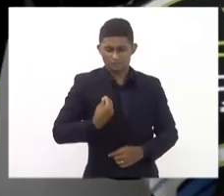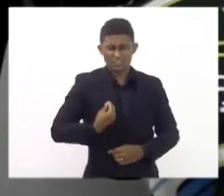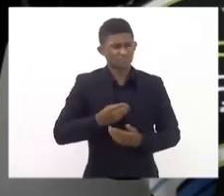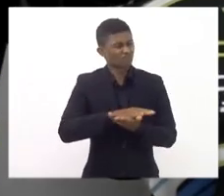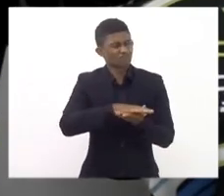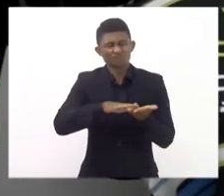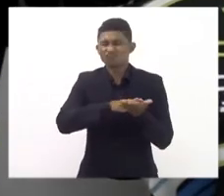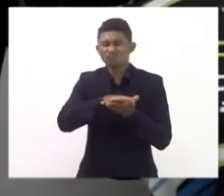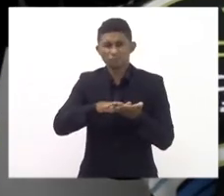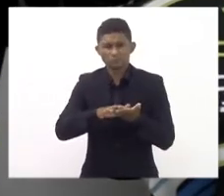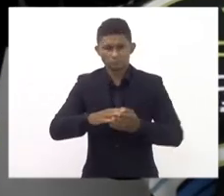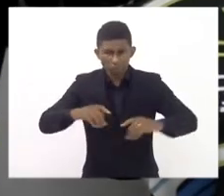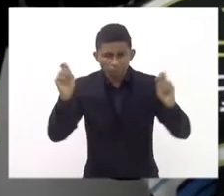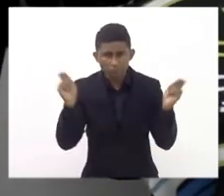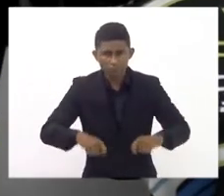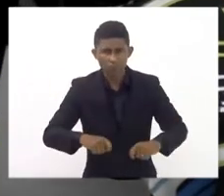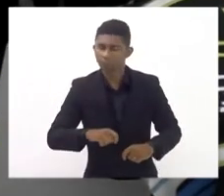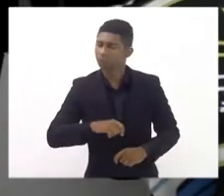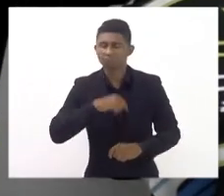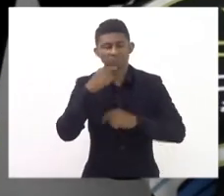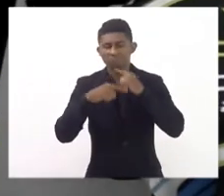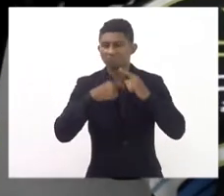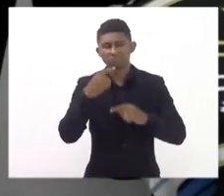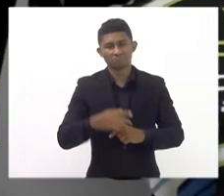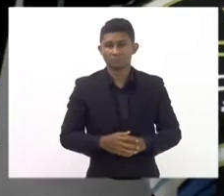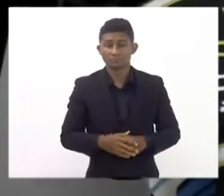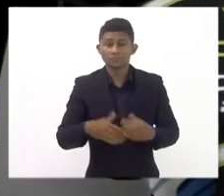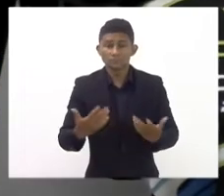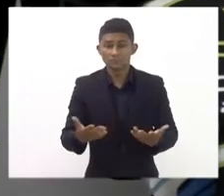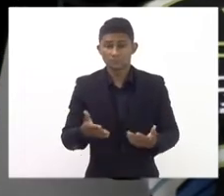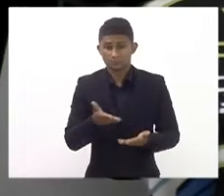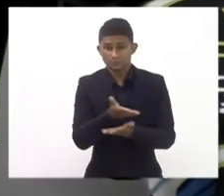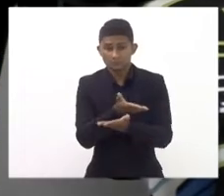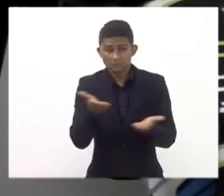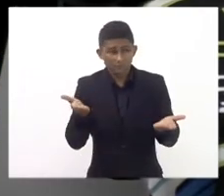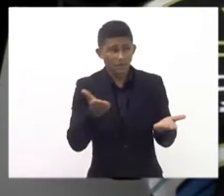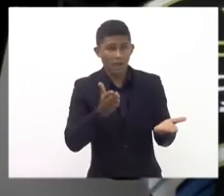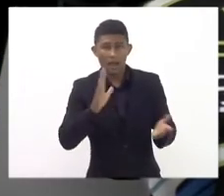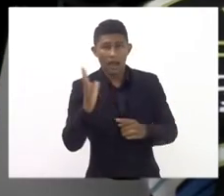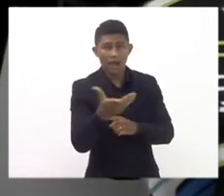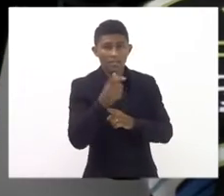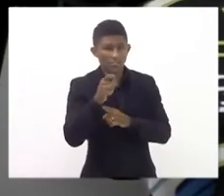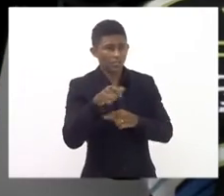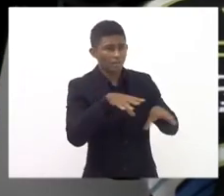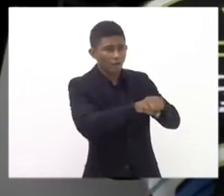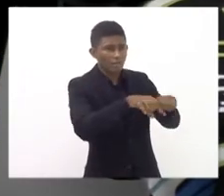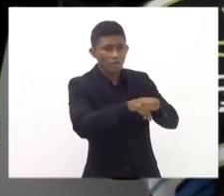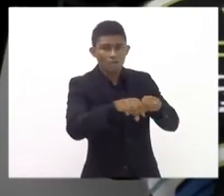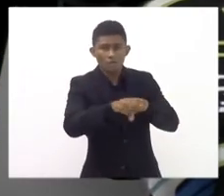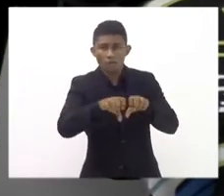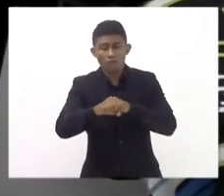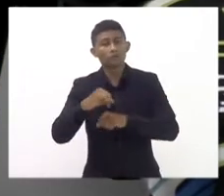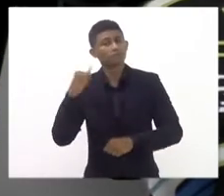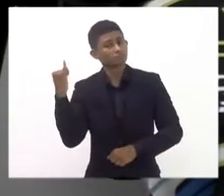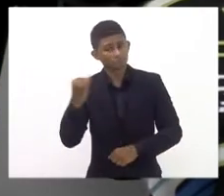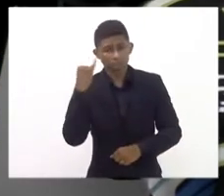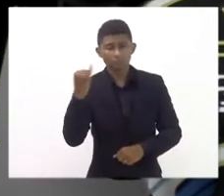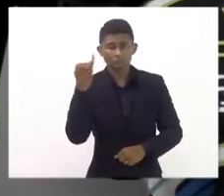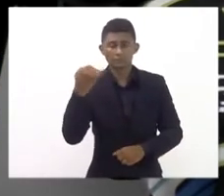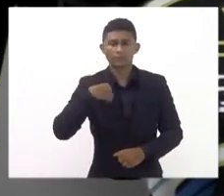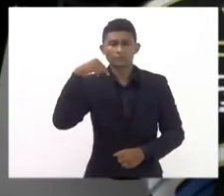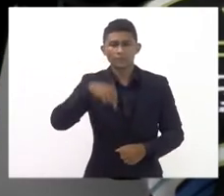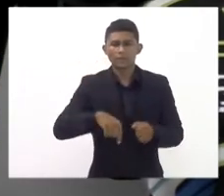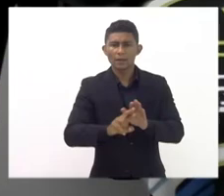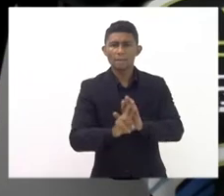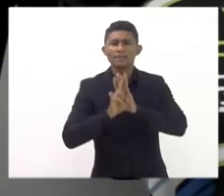é só pensar um pouquinho. E formar artistas é tão importante quanto formar profissionais de outras áreas. Eu estou aqui representando cerca de